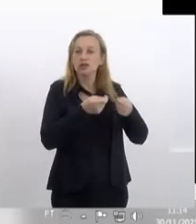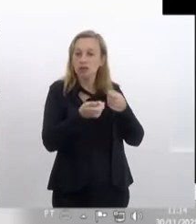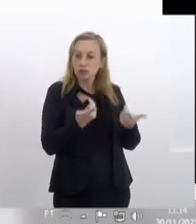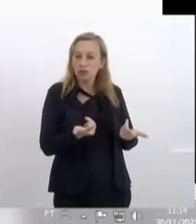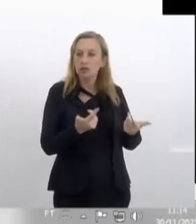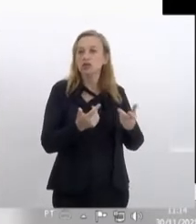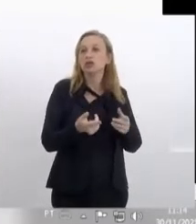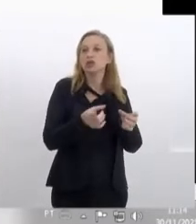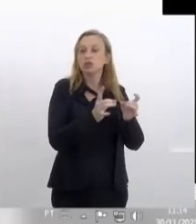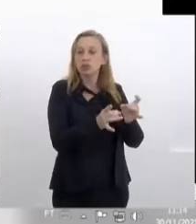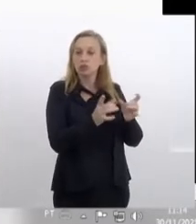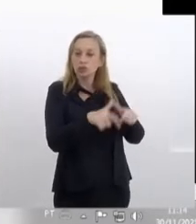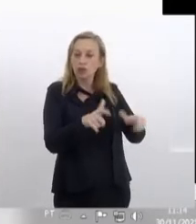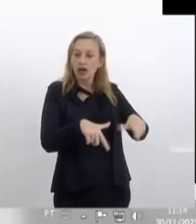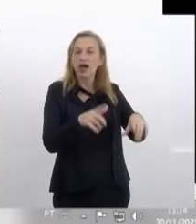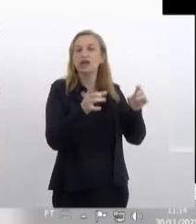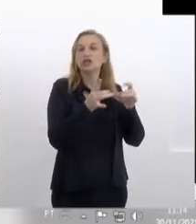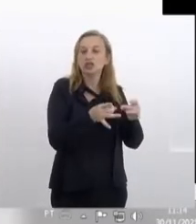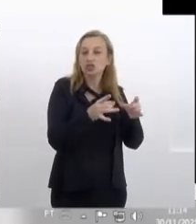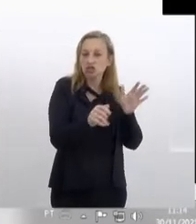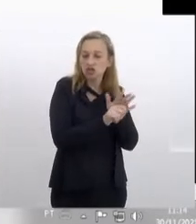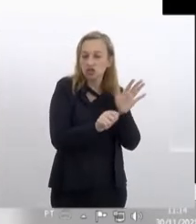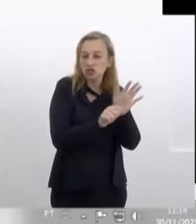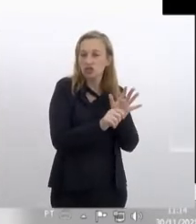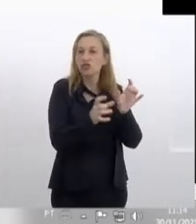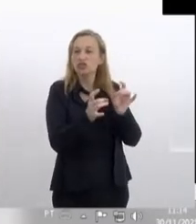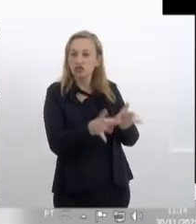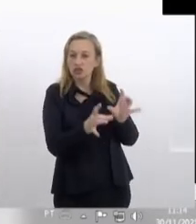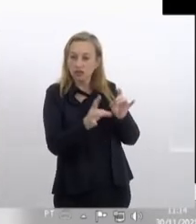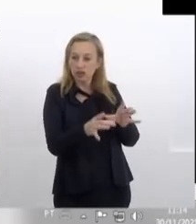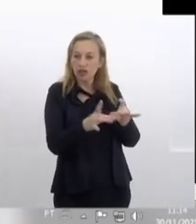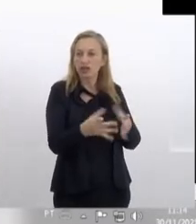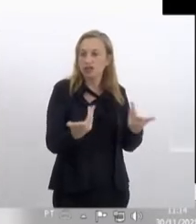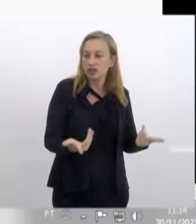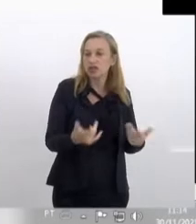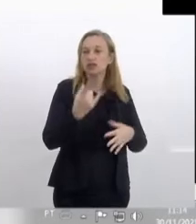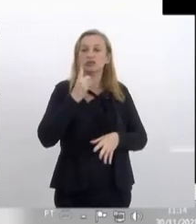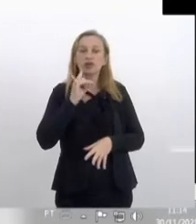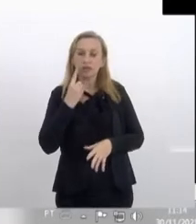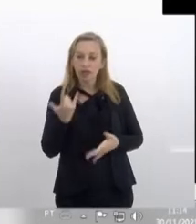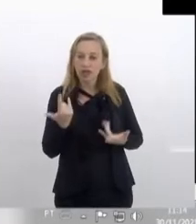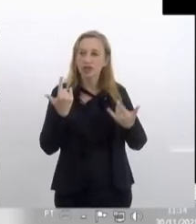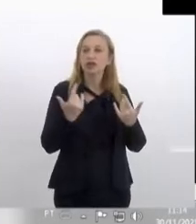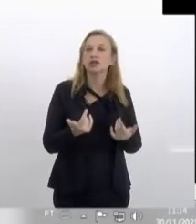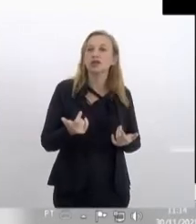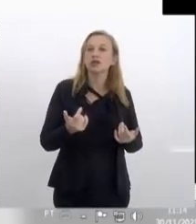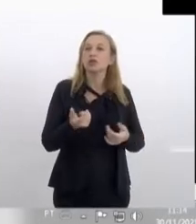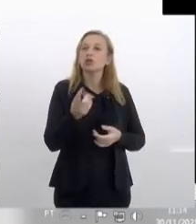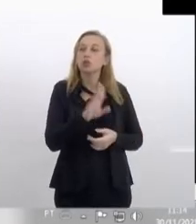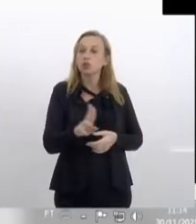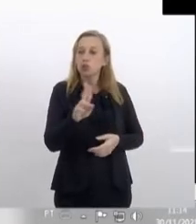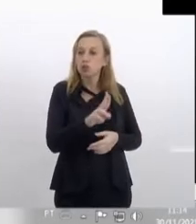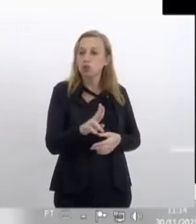locais de vendas, né, das bebidas alcoólicas, a tributação de preço como fatores inibidores de consumo,